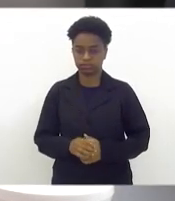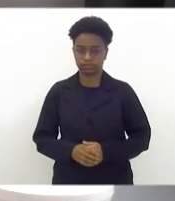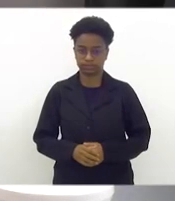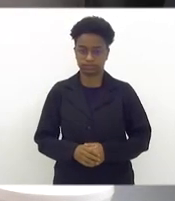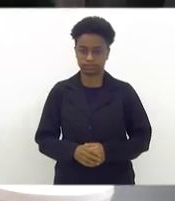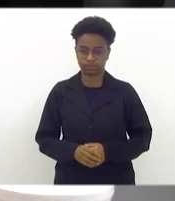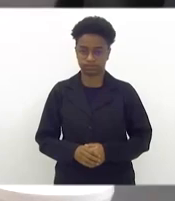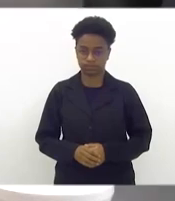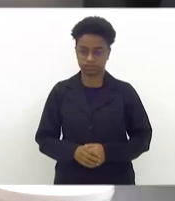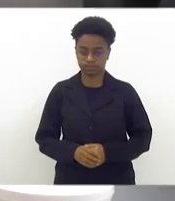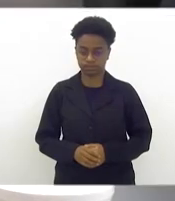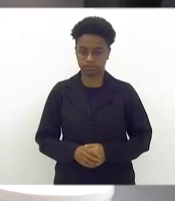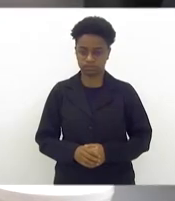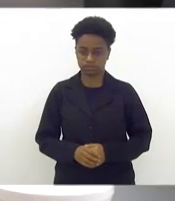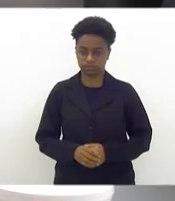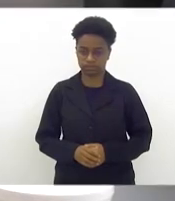Eu me afilio